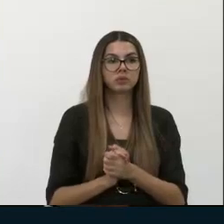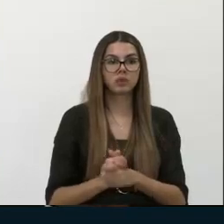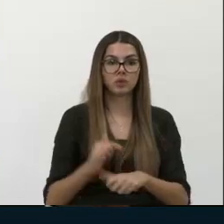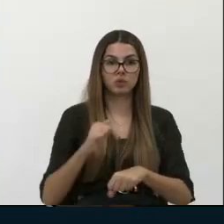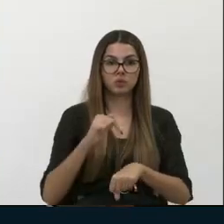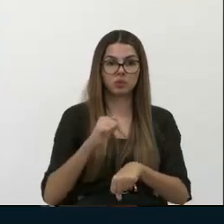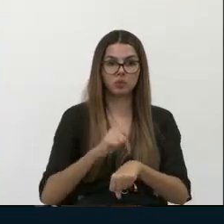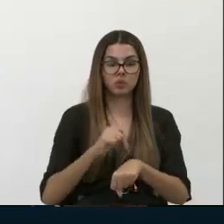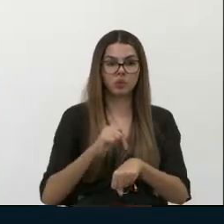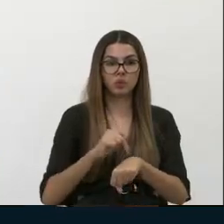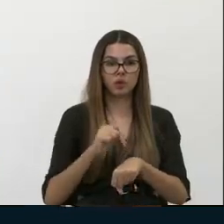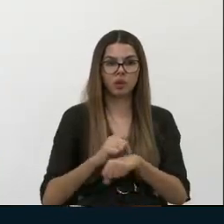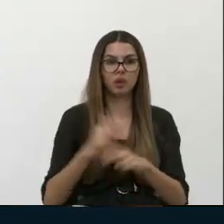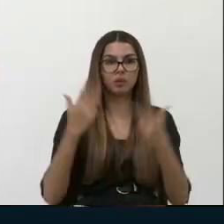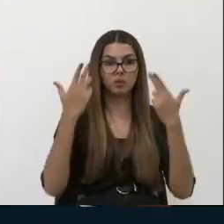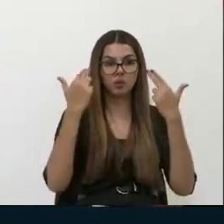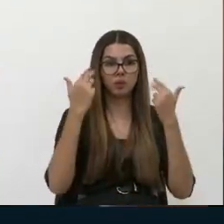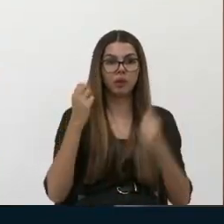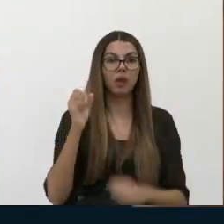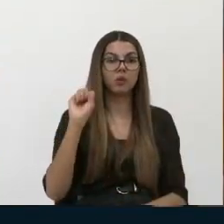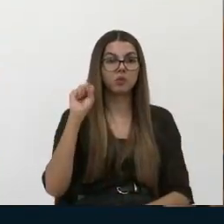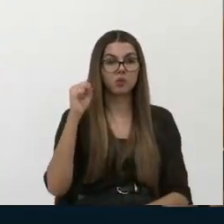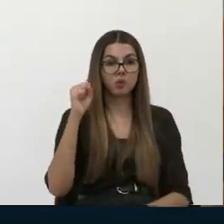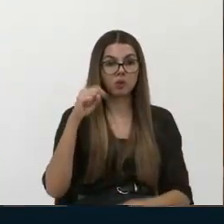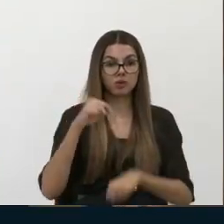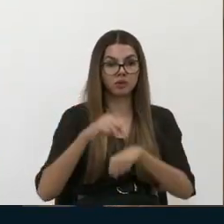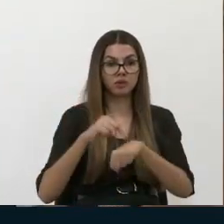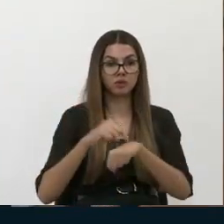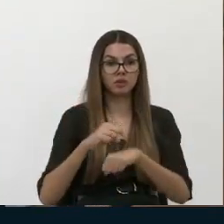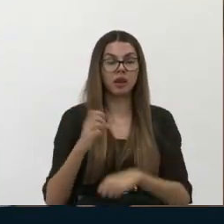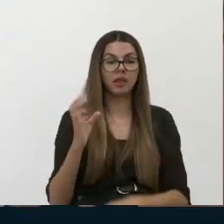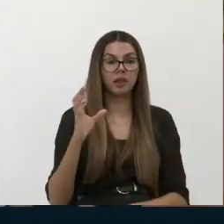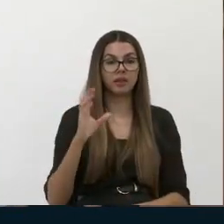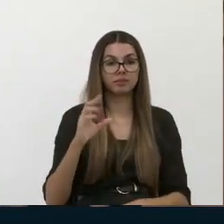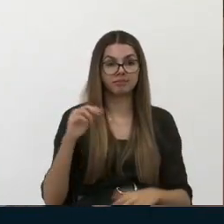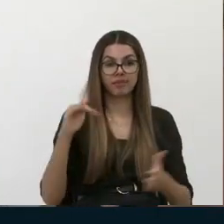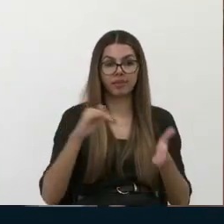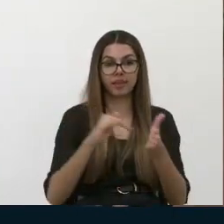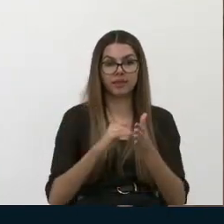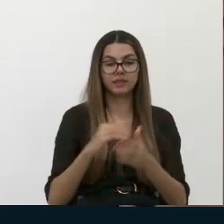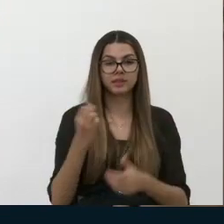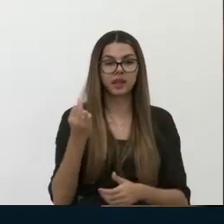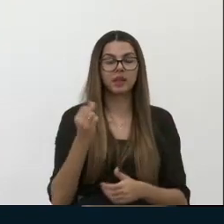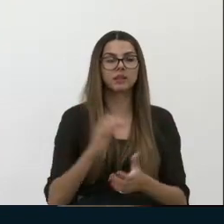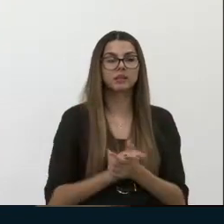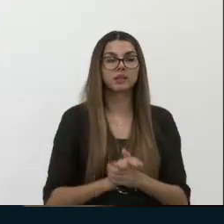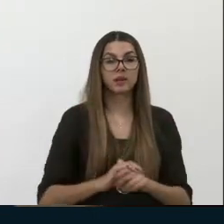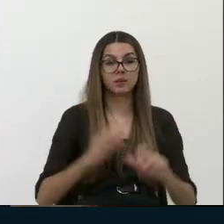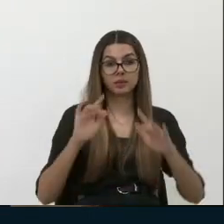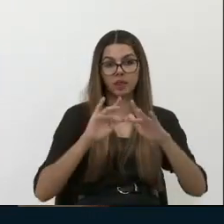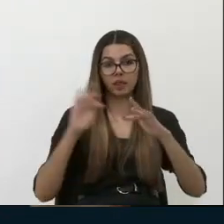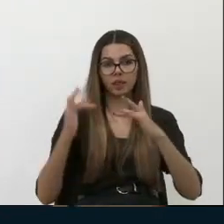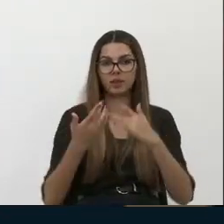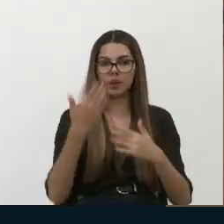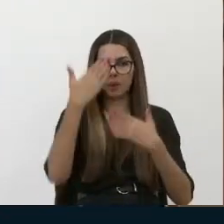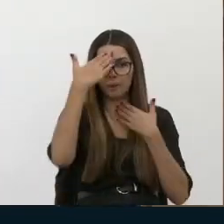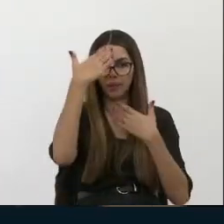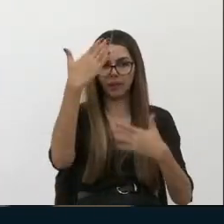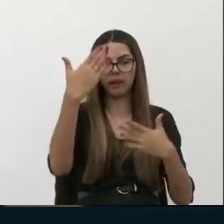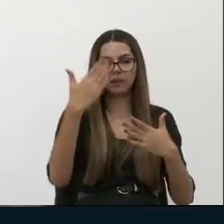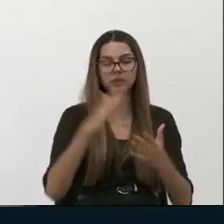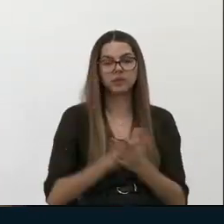de expediente normal da Câmara, que é das 8 da manhã às 6 da tarde. Bom, a gente vai encerrando então essa transmissão ao vivo. Muito obrigada pela sua